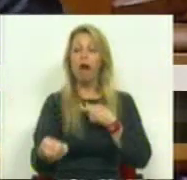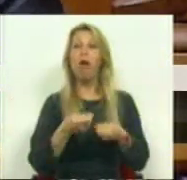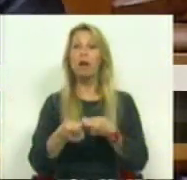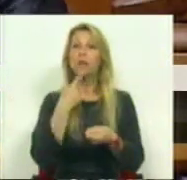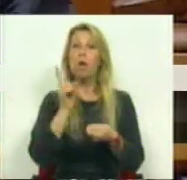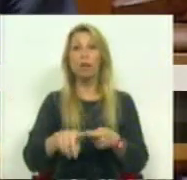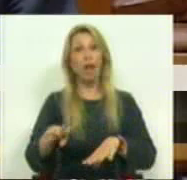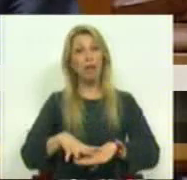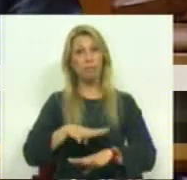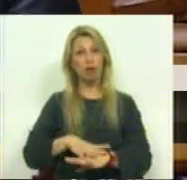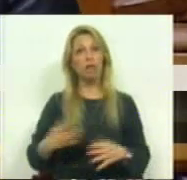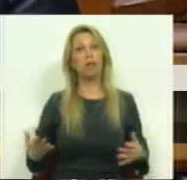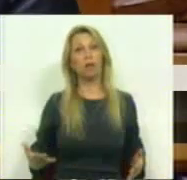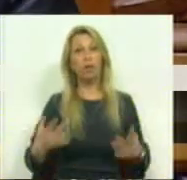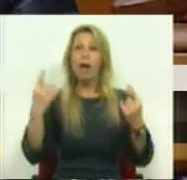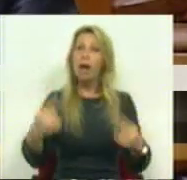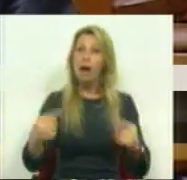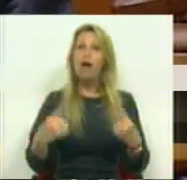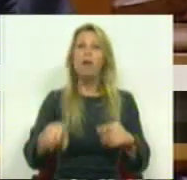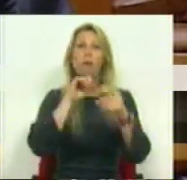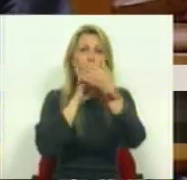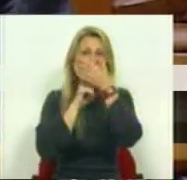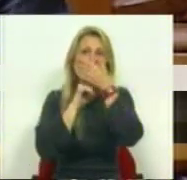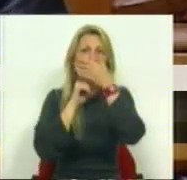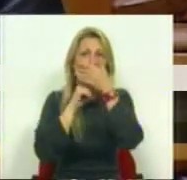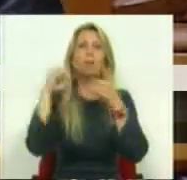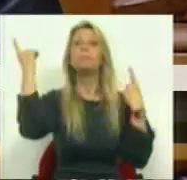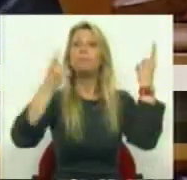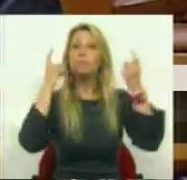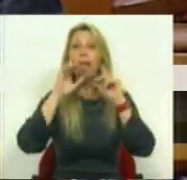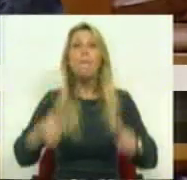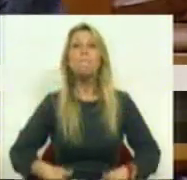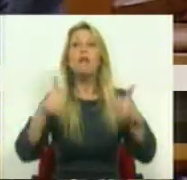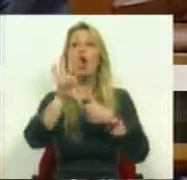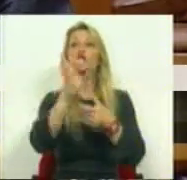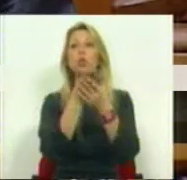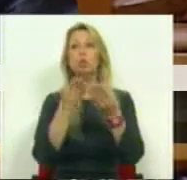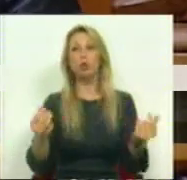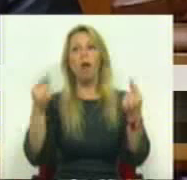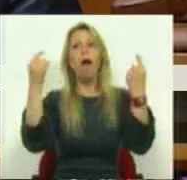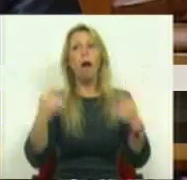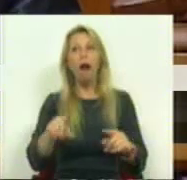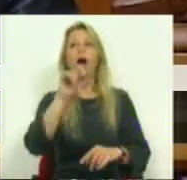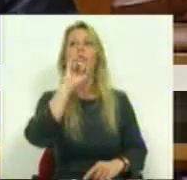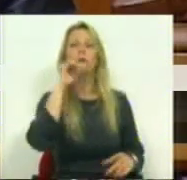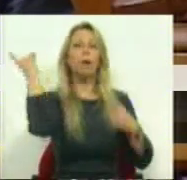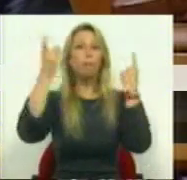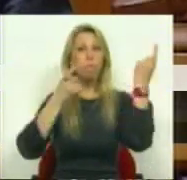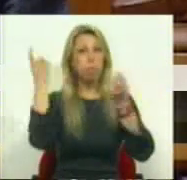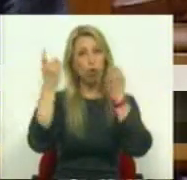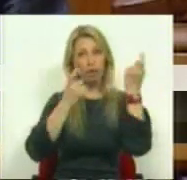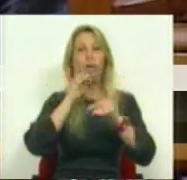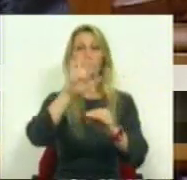reorganização administrativa, que haja a possibilidade de ponderar melhores soluções, que haja a possibilidade de ponderar